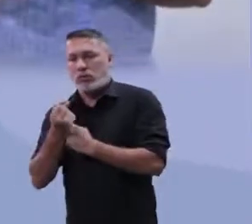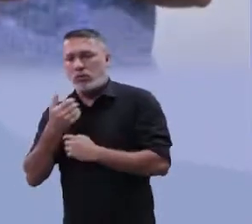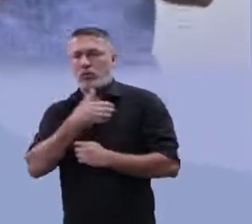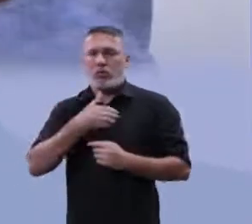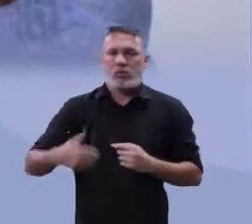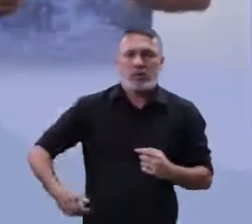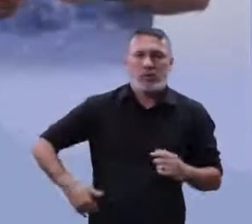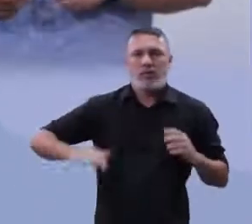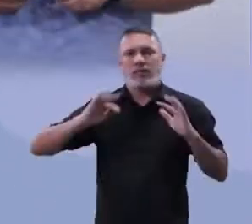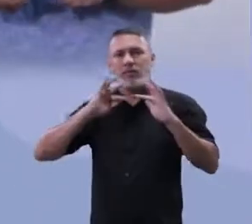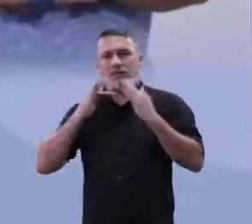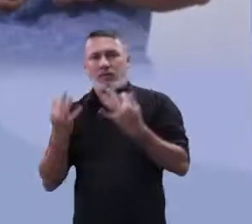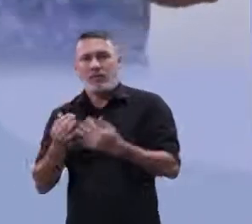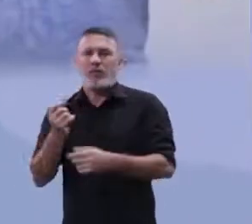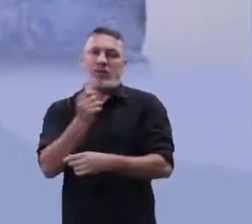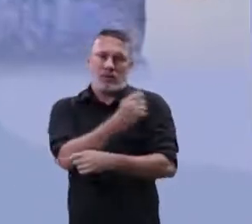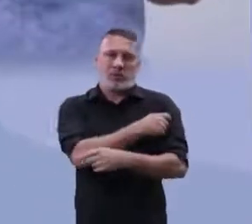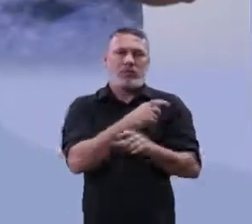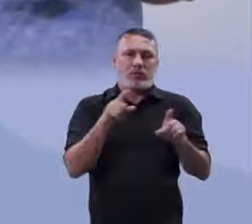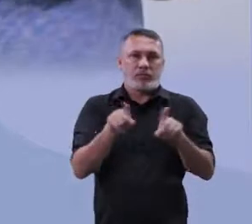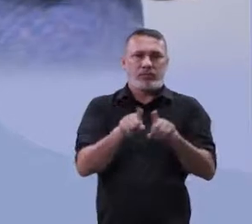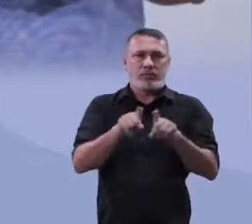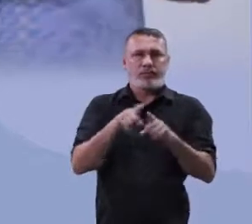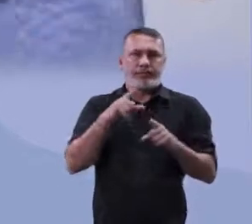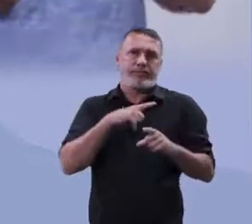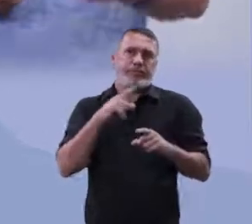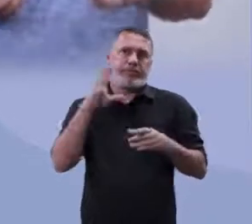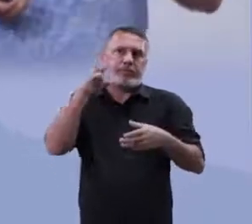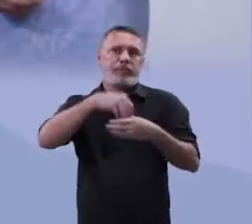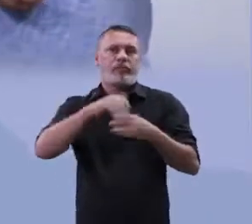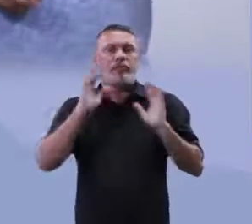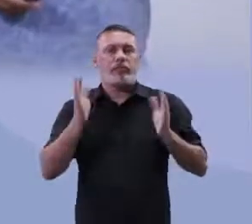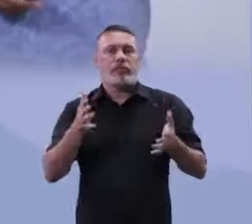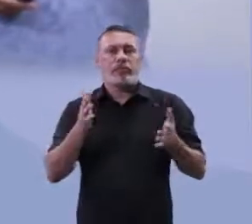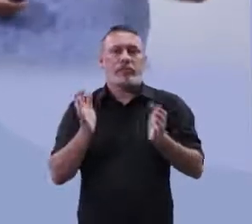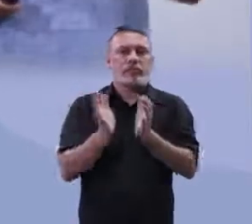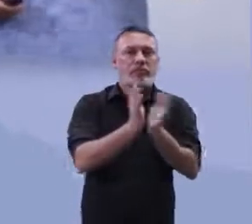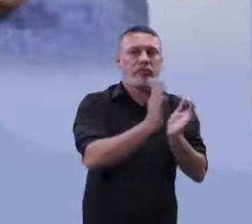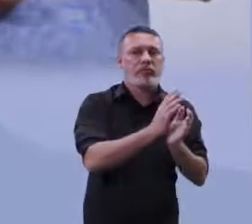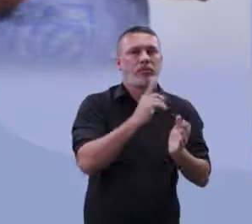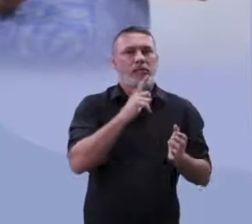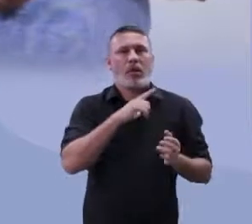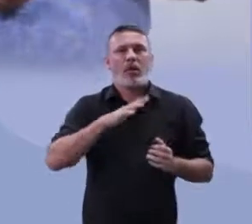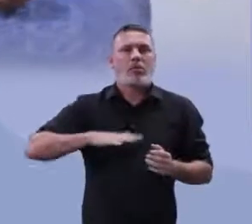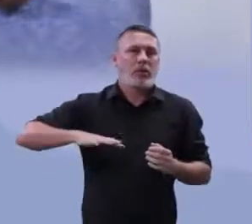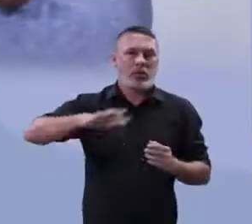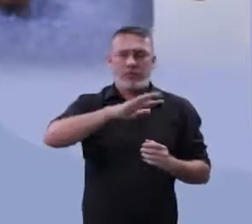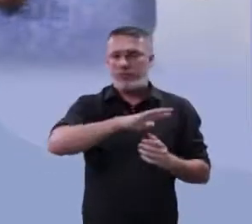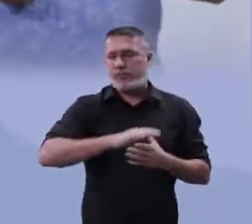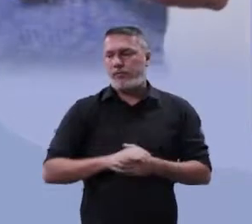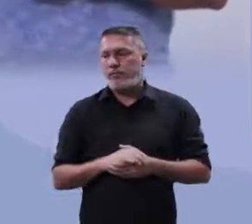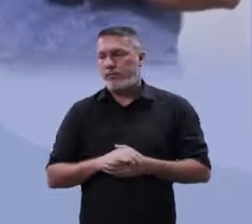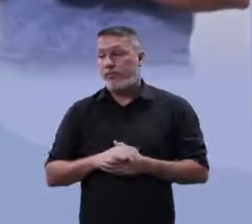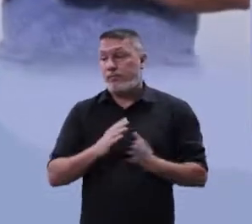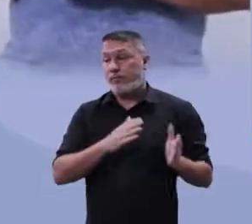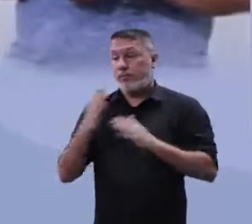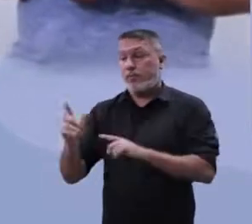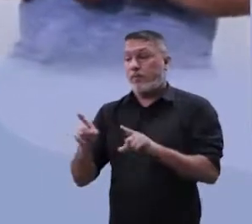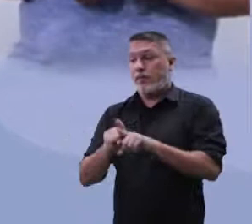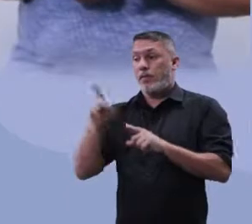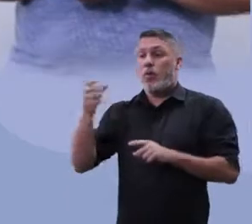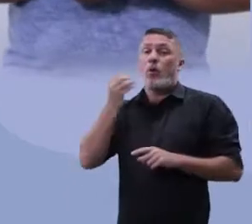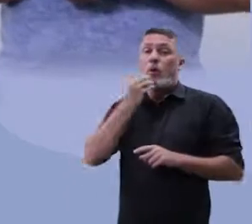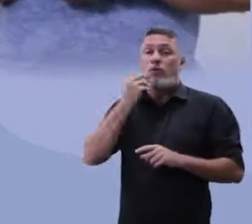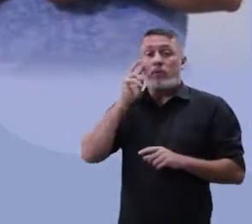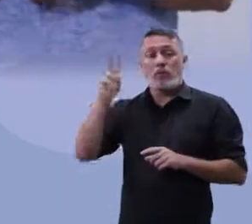governo, família e os alunos também, né? Como parte ali, que fazem parte também daquele ambiente. Obviamente, também, quando você